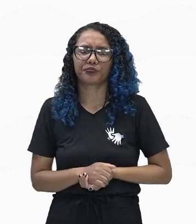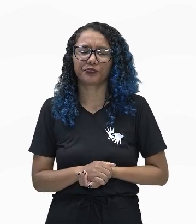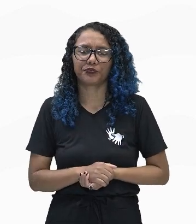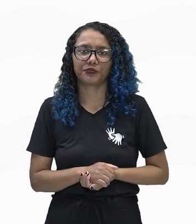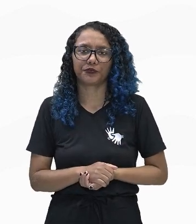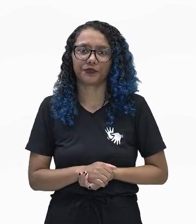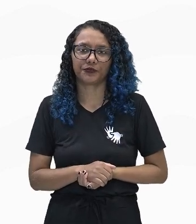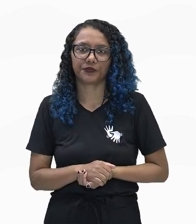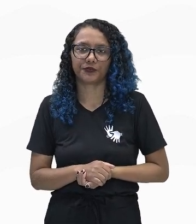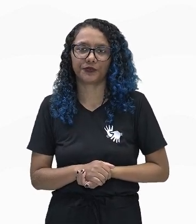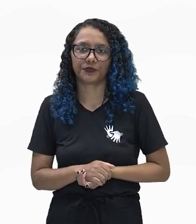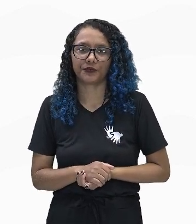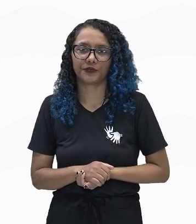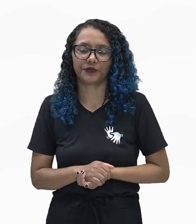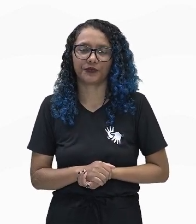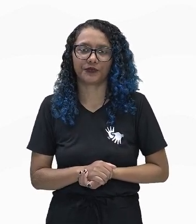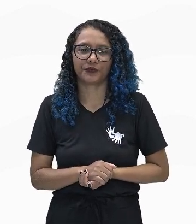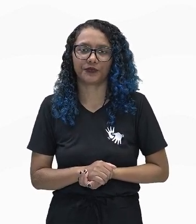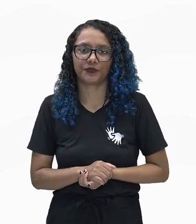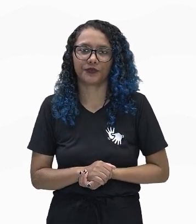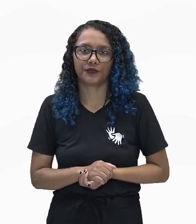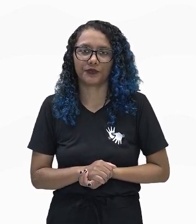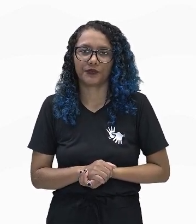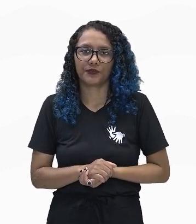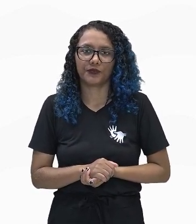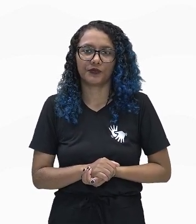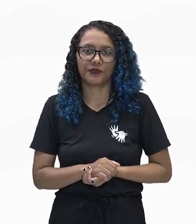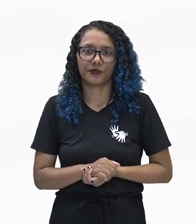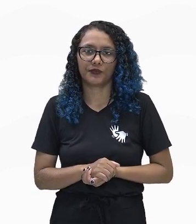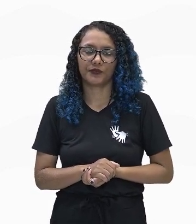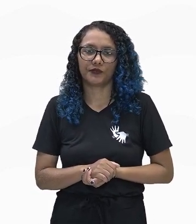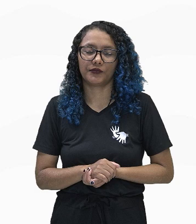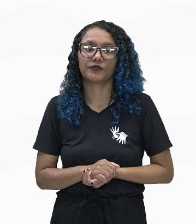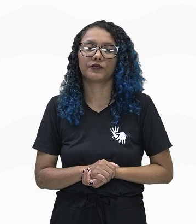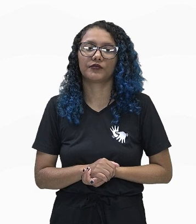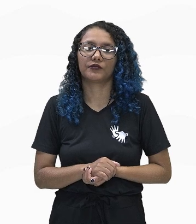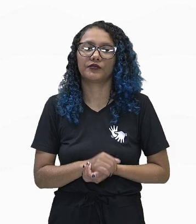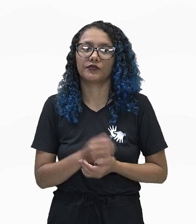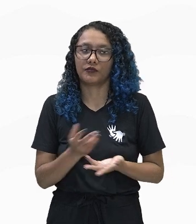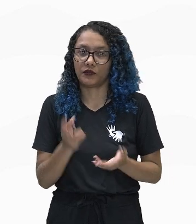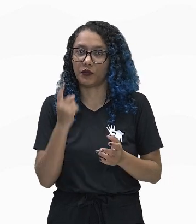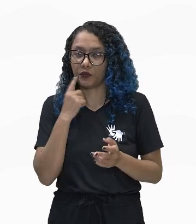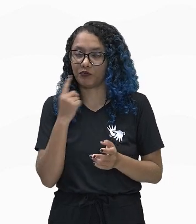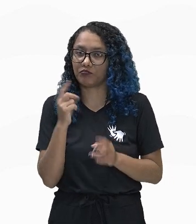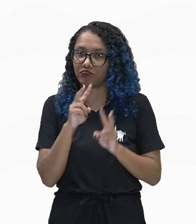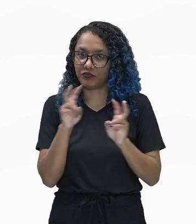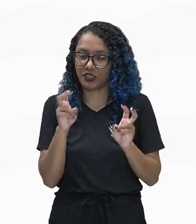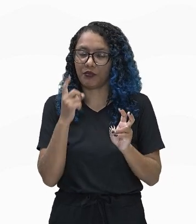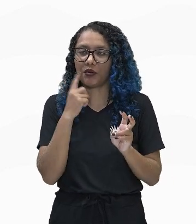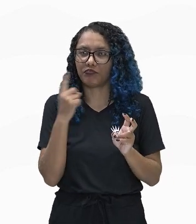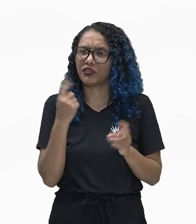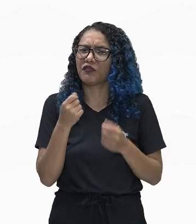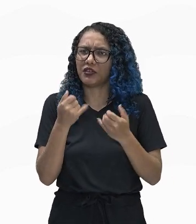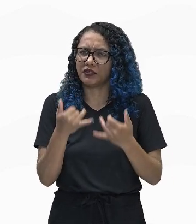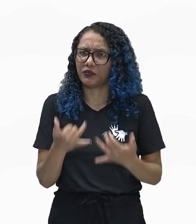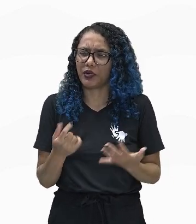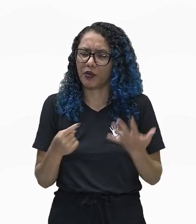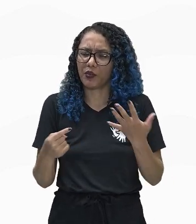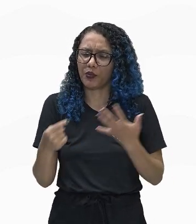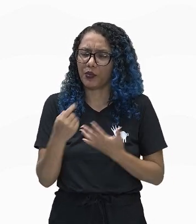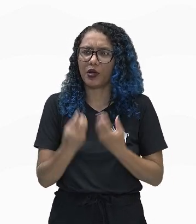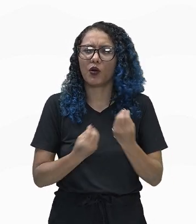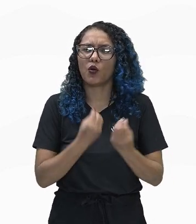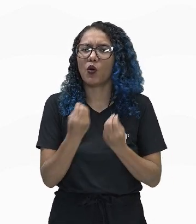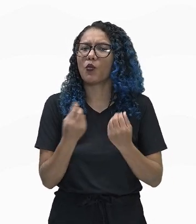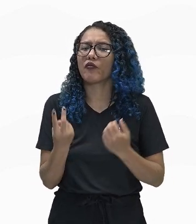tratando especificamente desse protagonismo estudantil, e aí a gente vai abordar essas questões de valorização